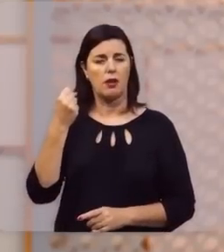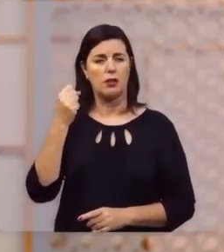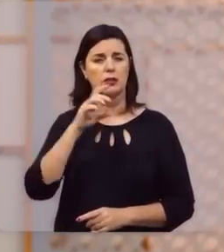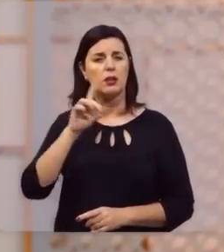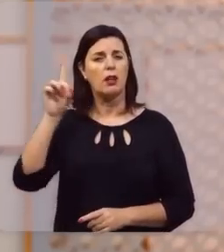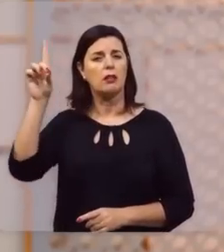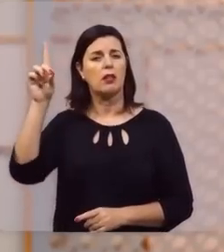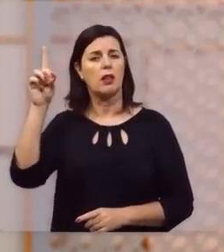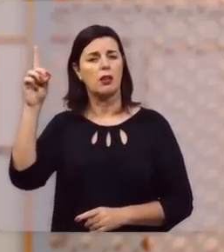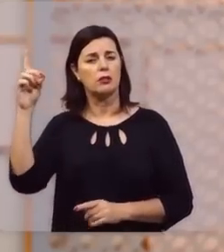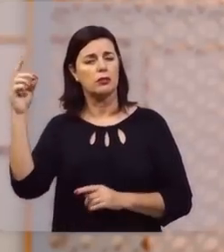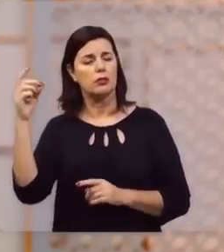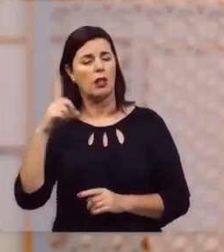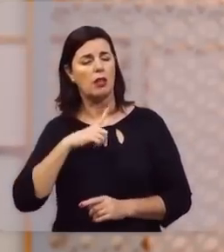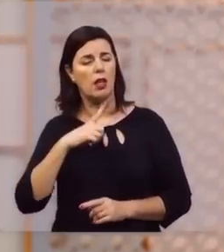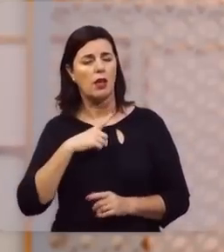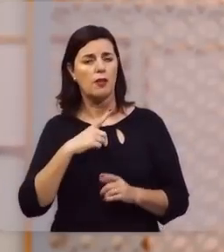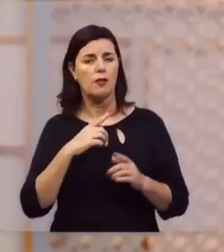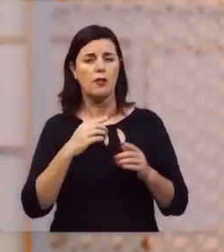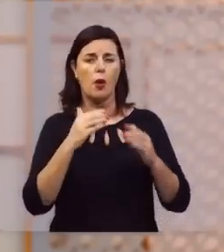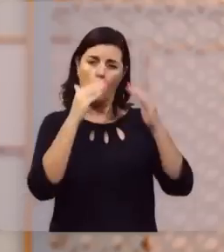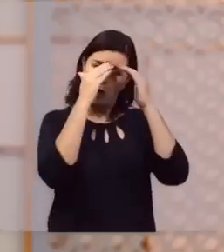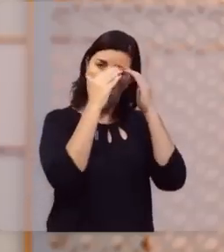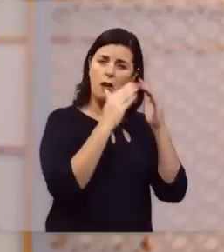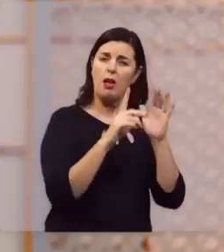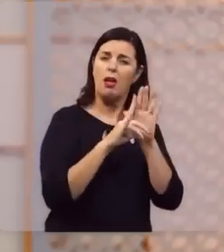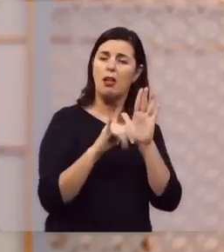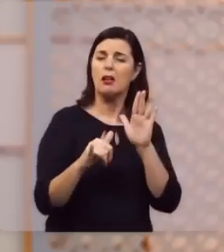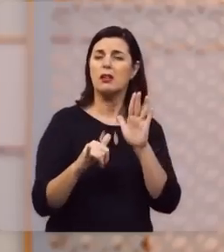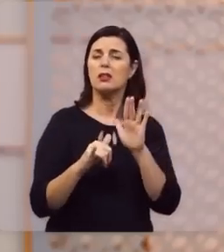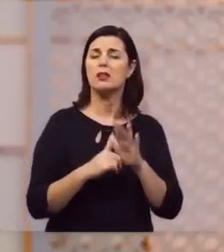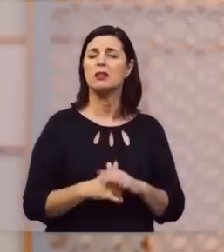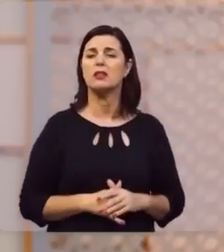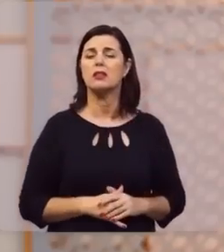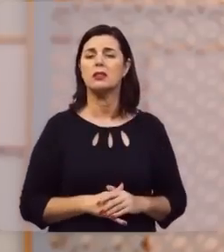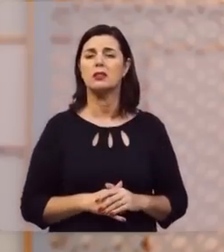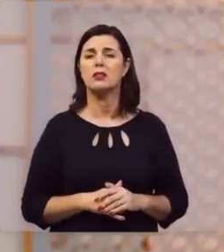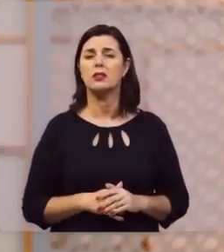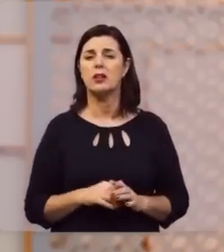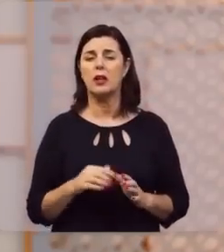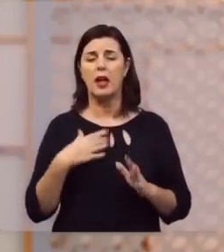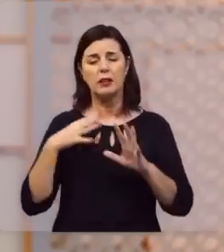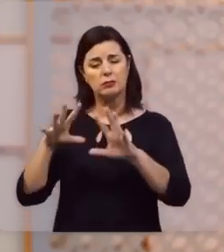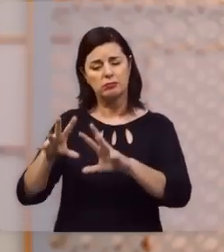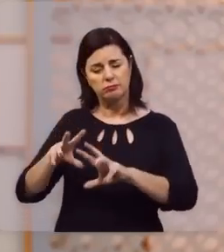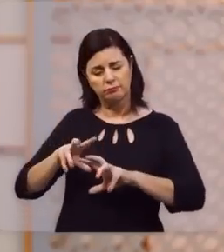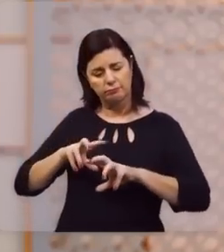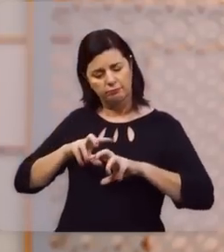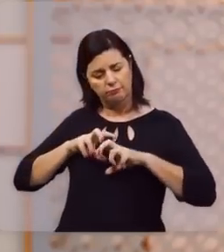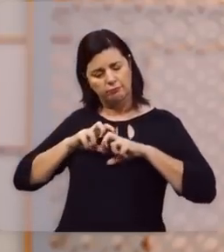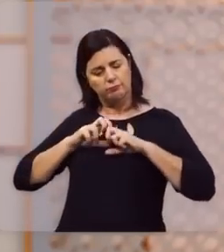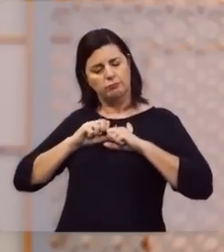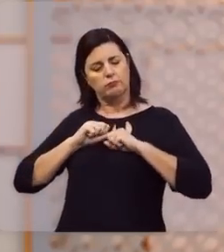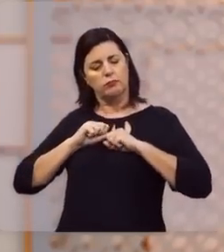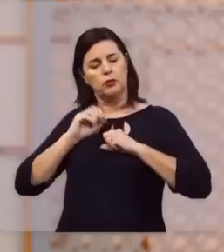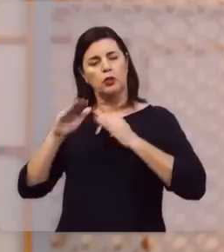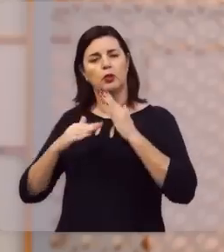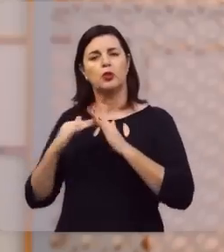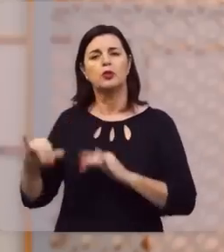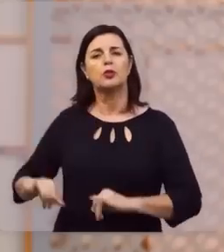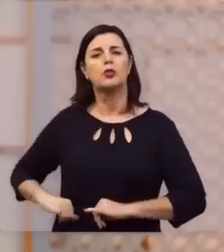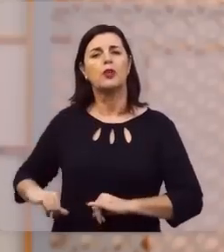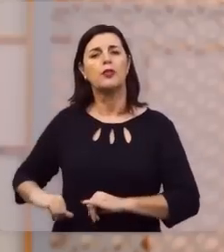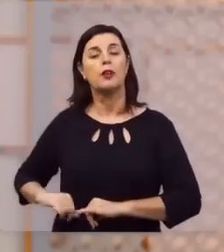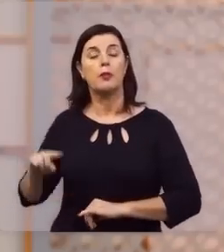aí ele sofreu o golpe da Lei ali ele sorveu todo sofrimento que o nosso pecado